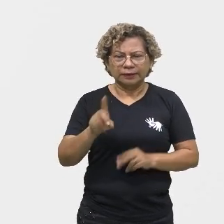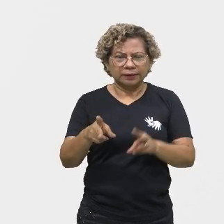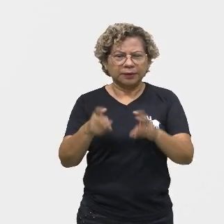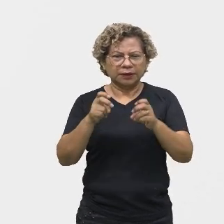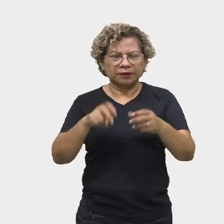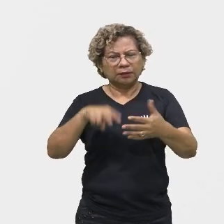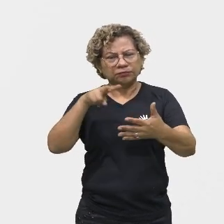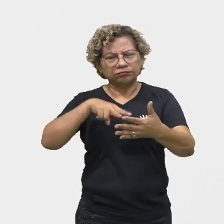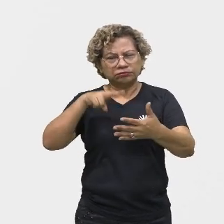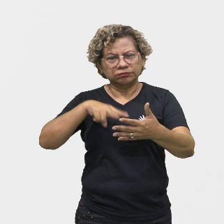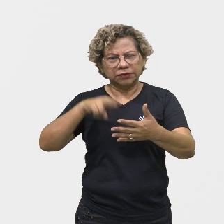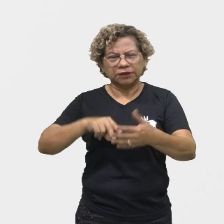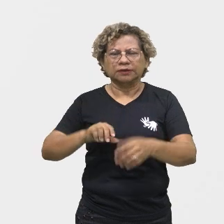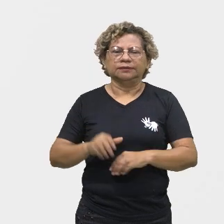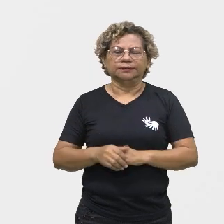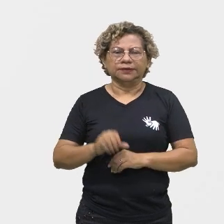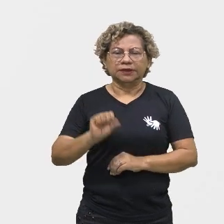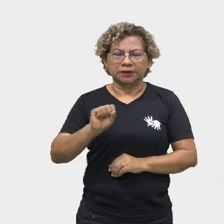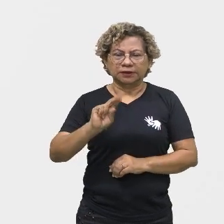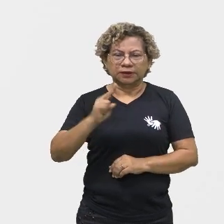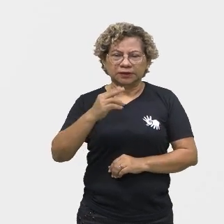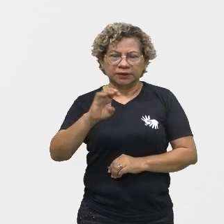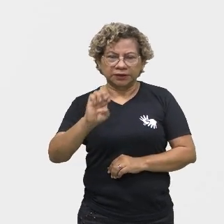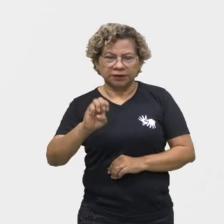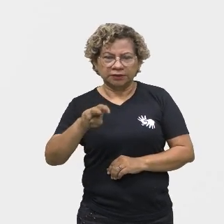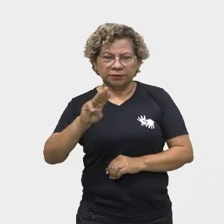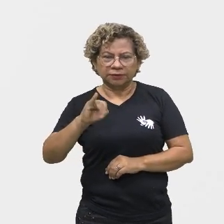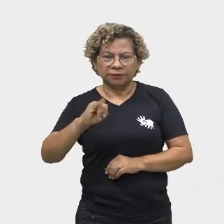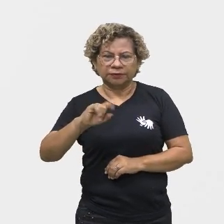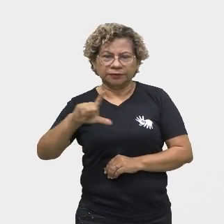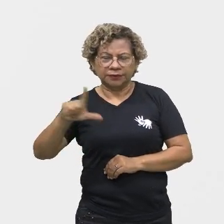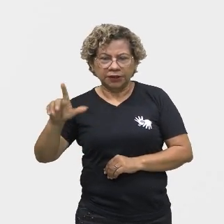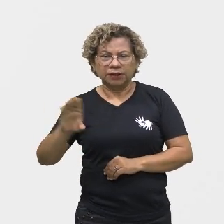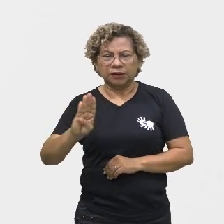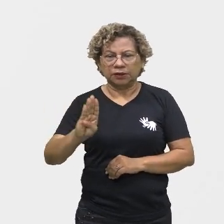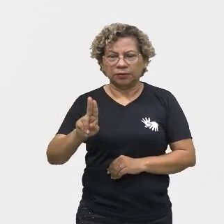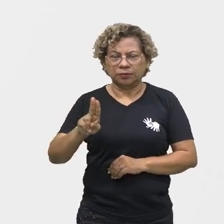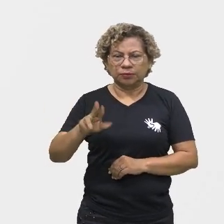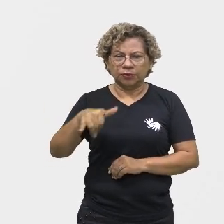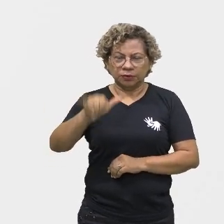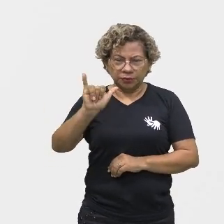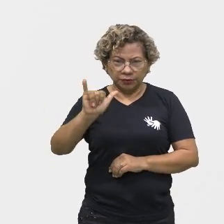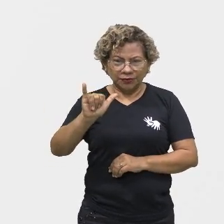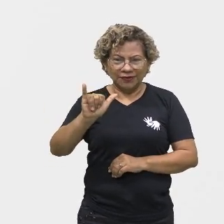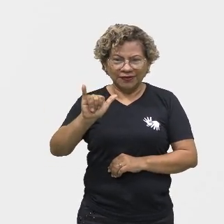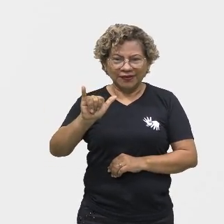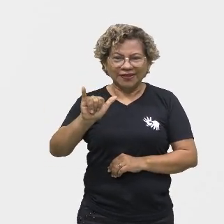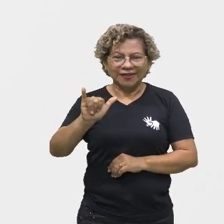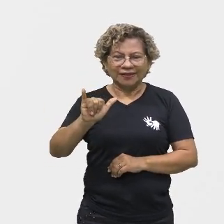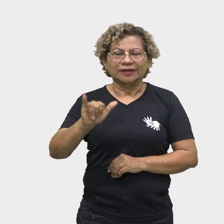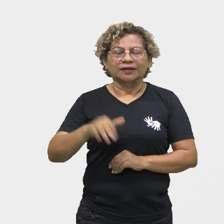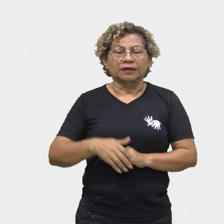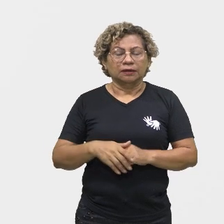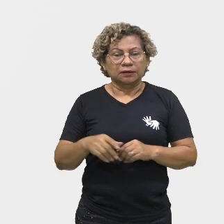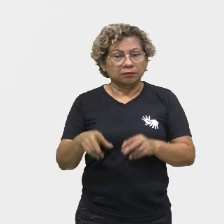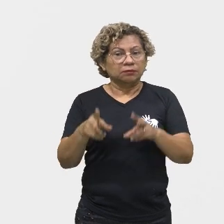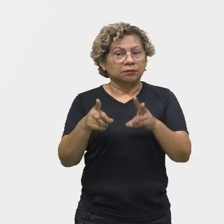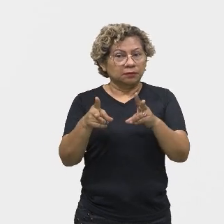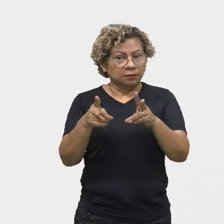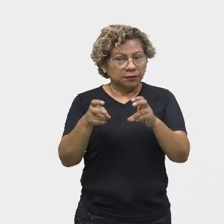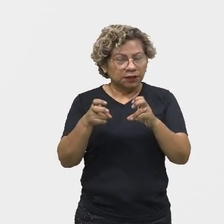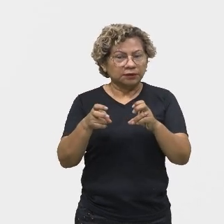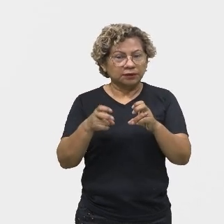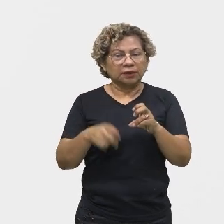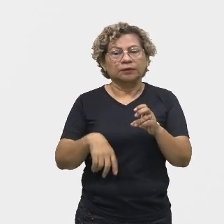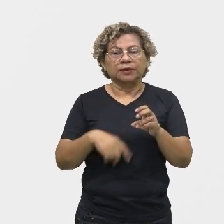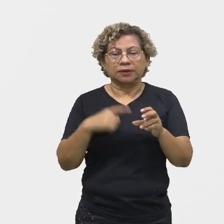dictionary. Essa frase está completa, de acordo com aquela regra que nós vimos aí sobre formação de futuro? Então, nós temos aí